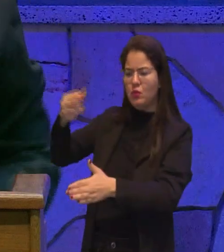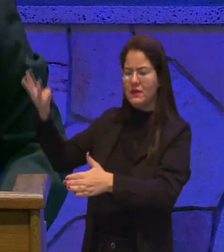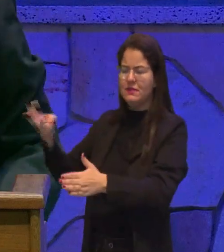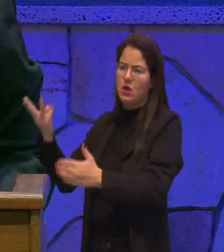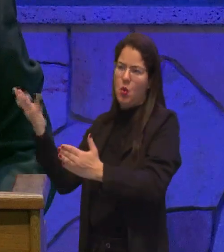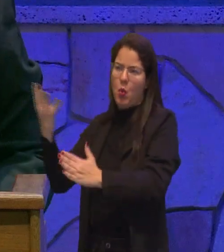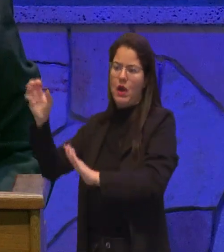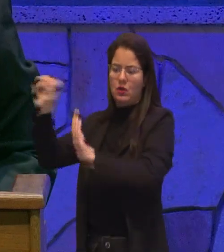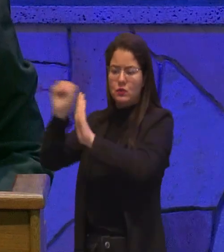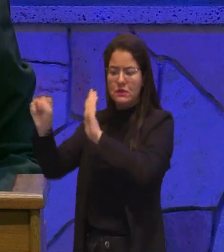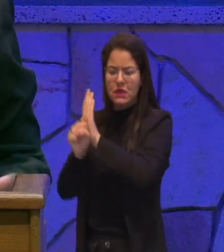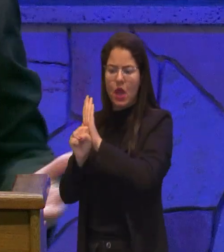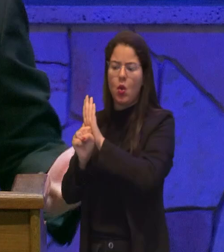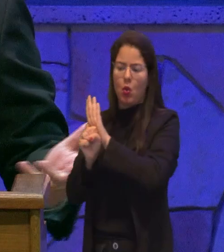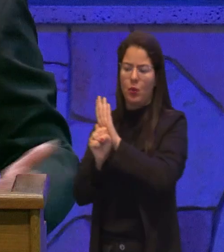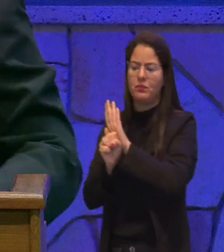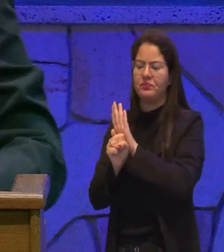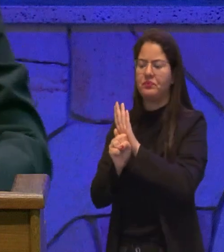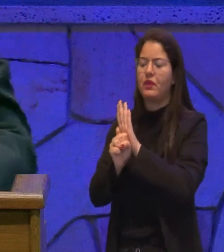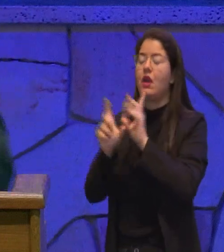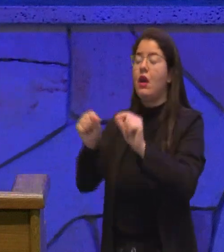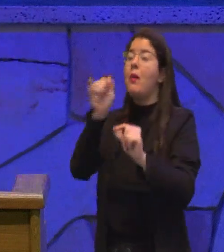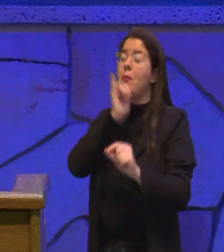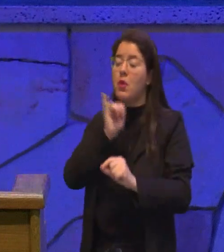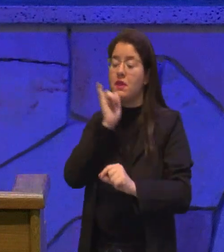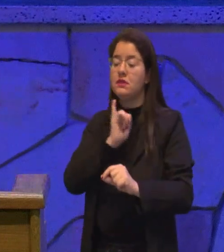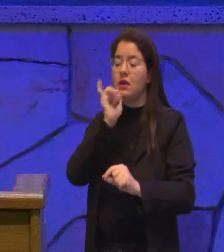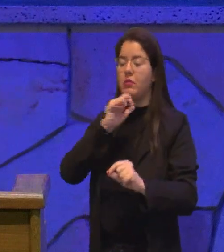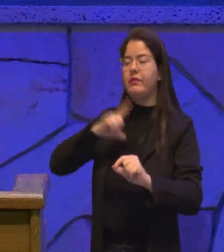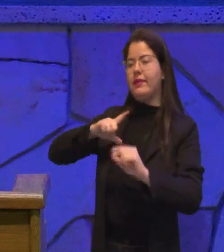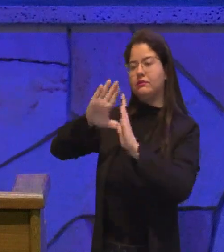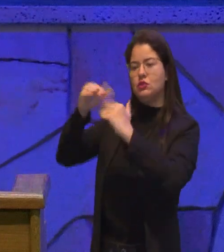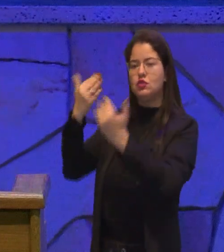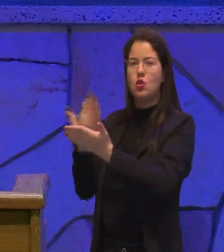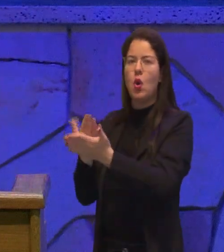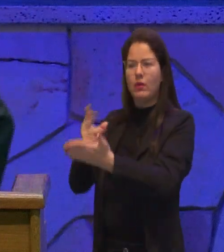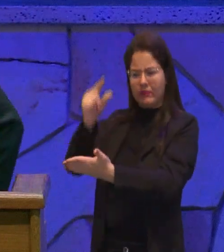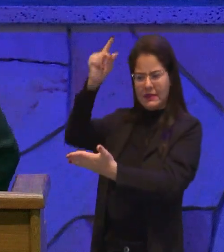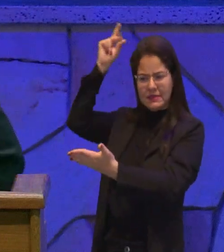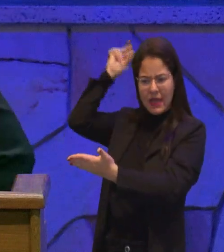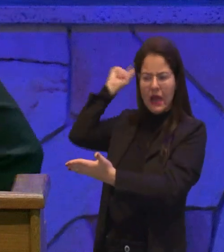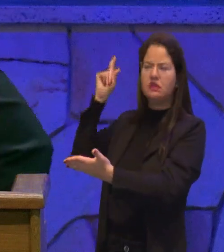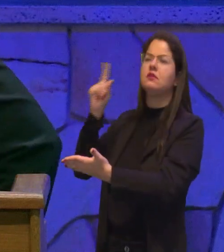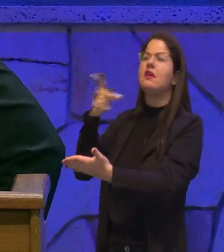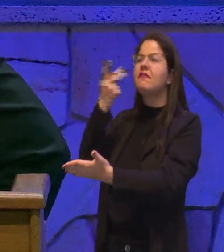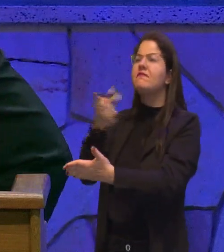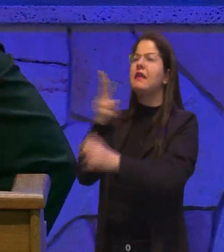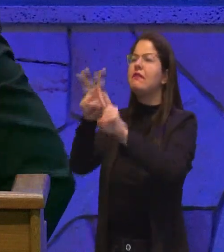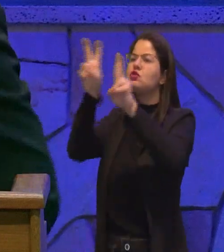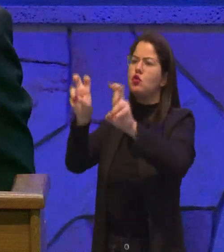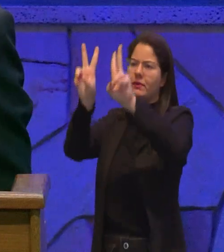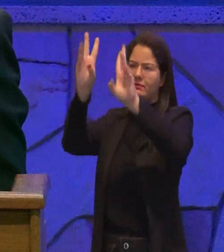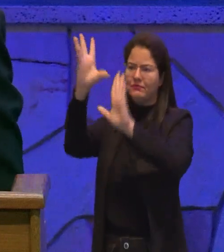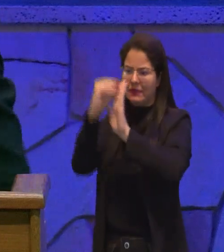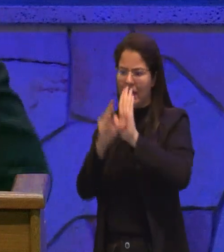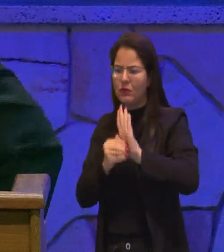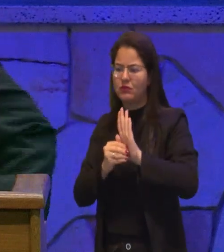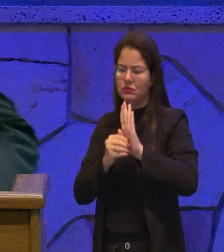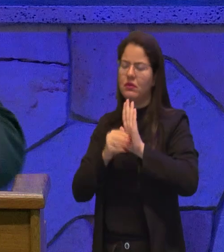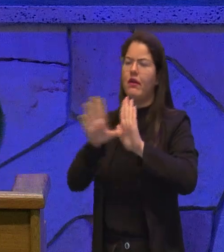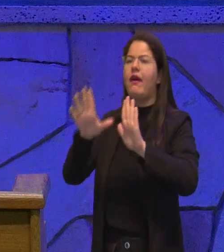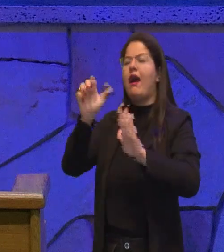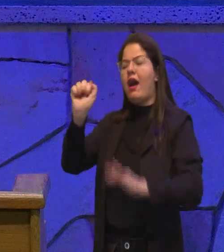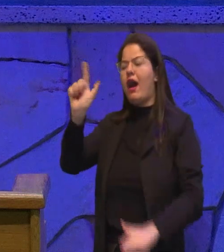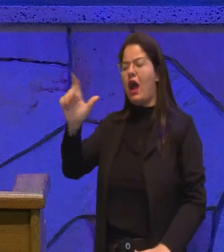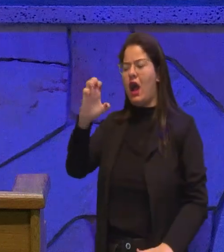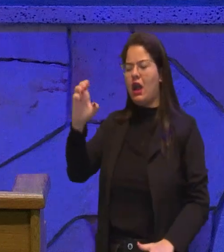séculos. Por exemplo, nós temos as escolas daquele tempo que tratavam desta matéria. A escola de